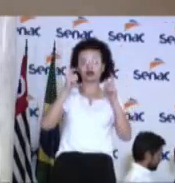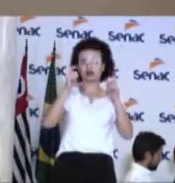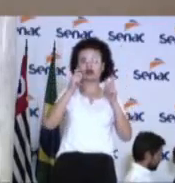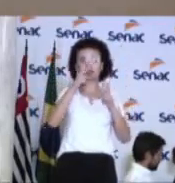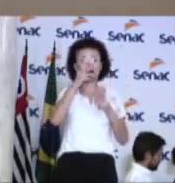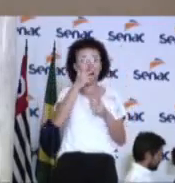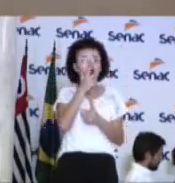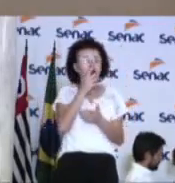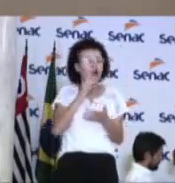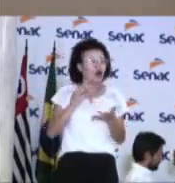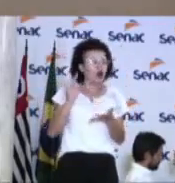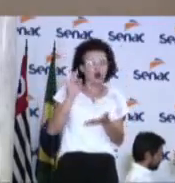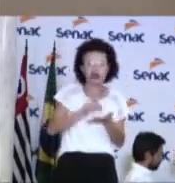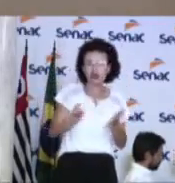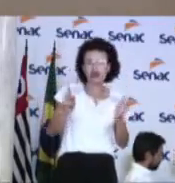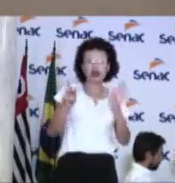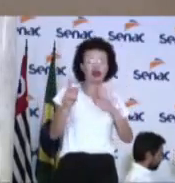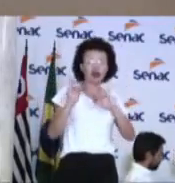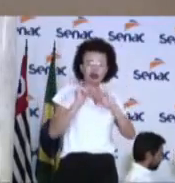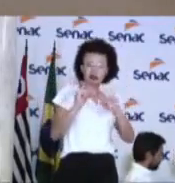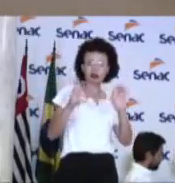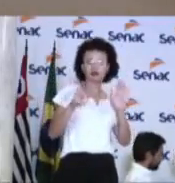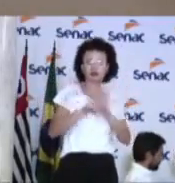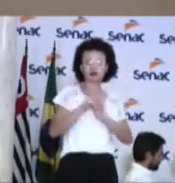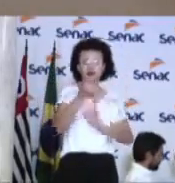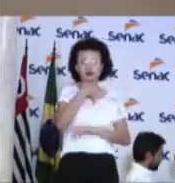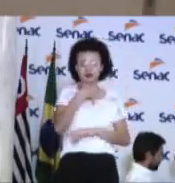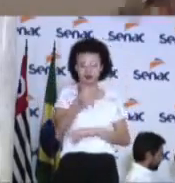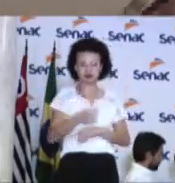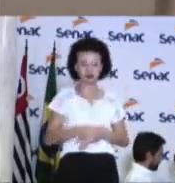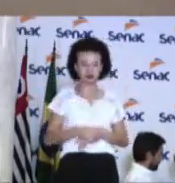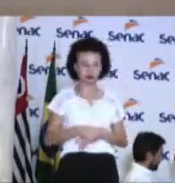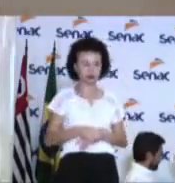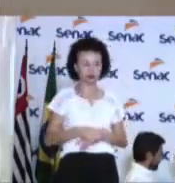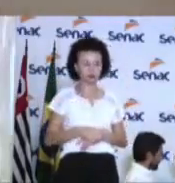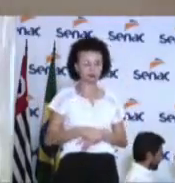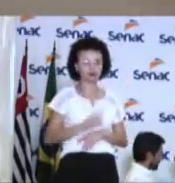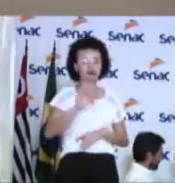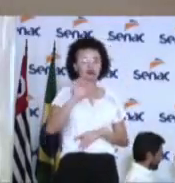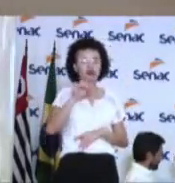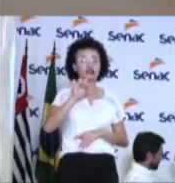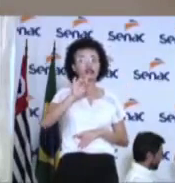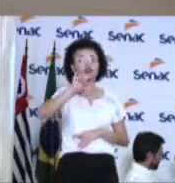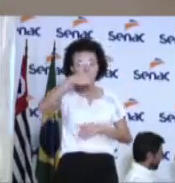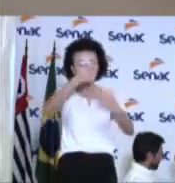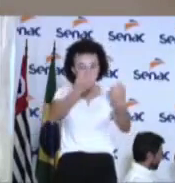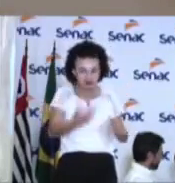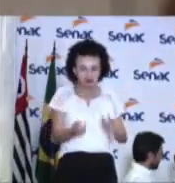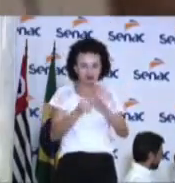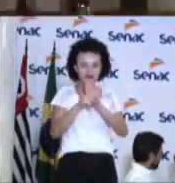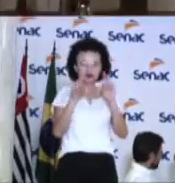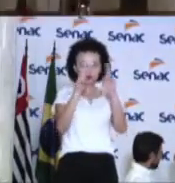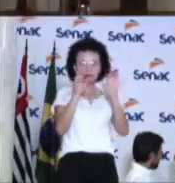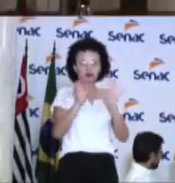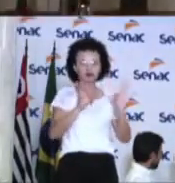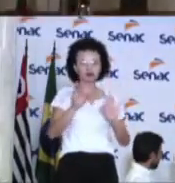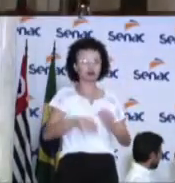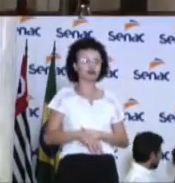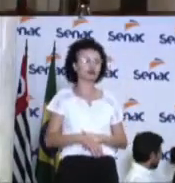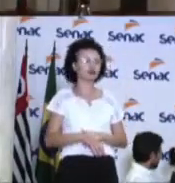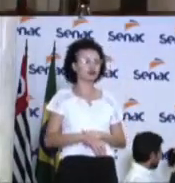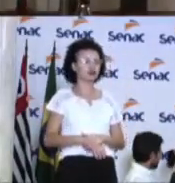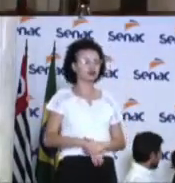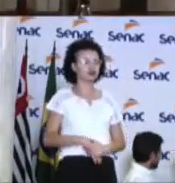odeia a campanha da Antártica. E é isso. Aí depois a gente Queria fala só mais sobre o projeto. aproveitar